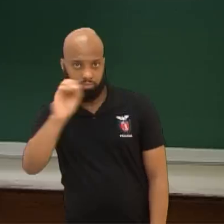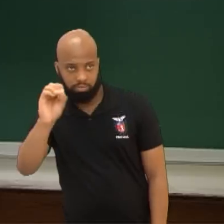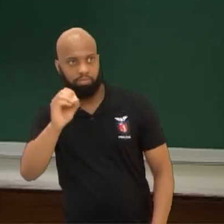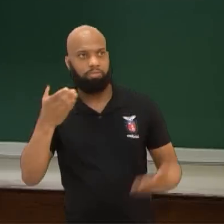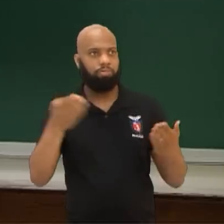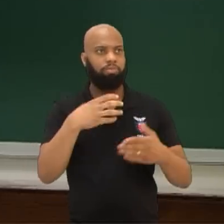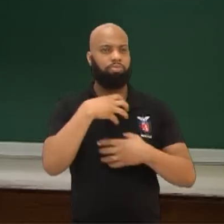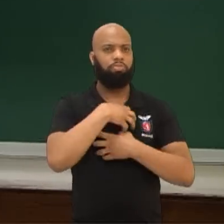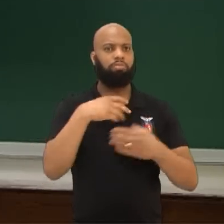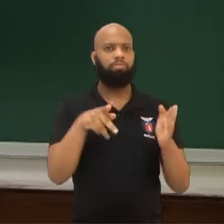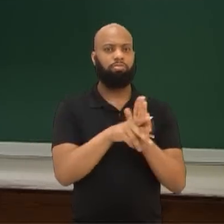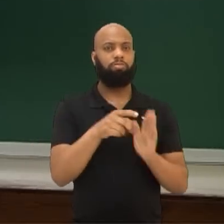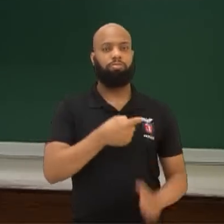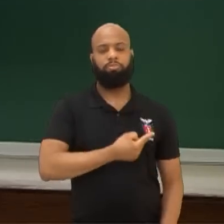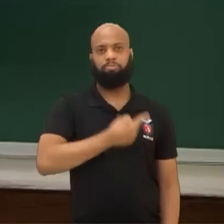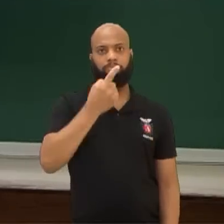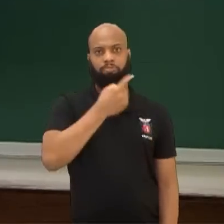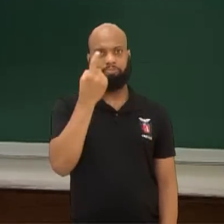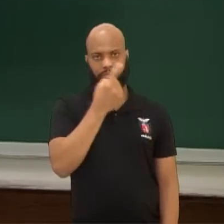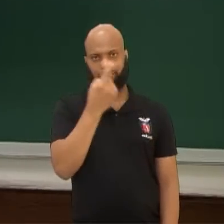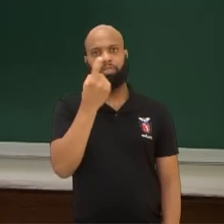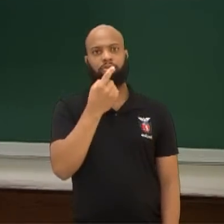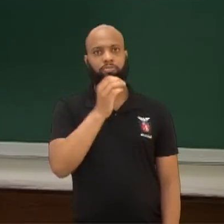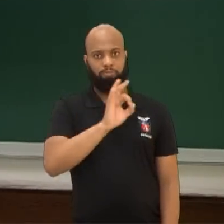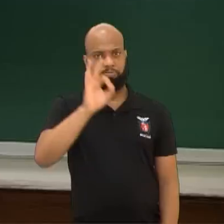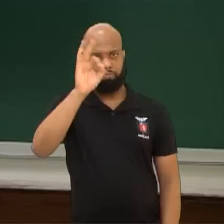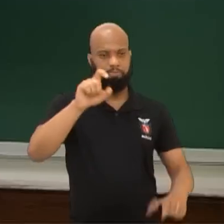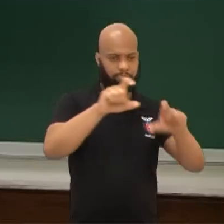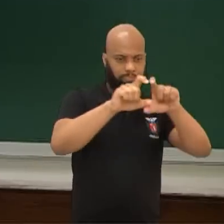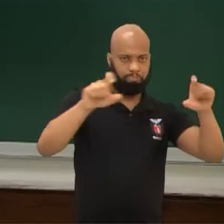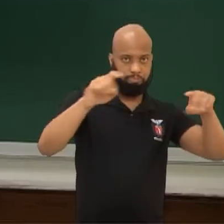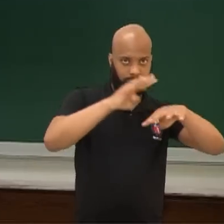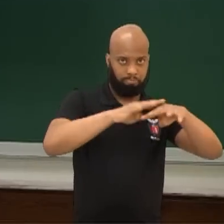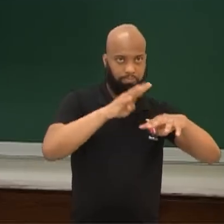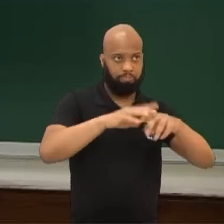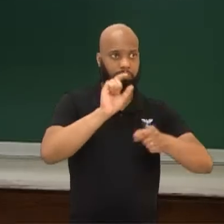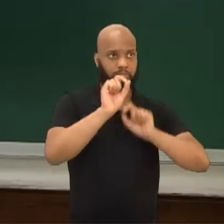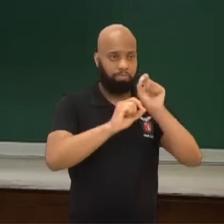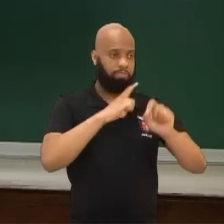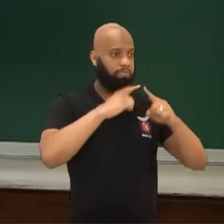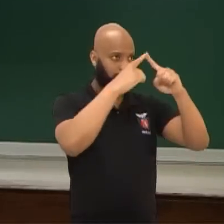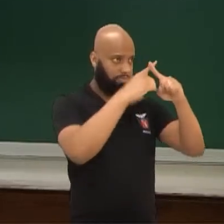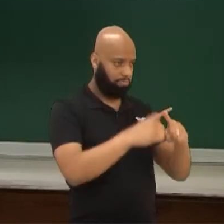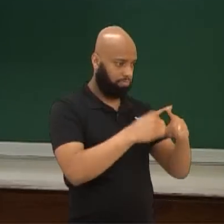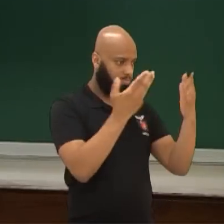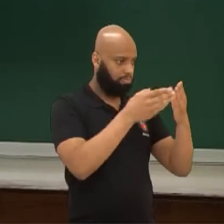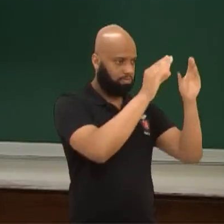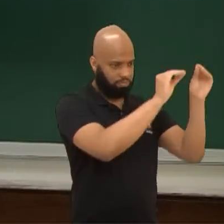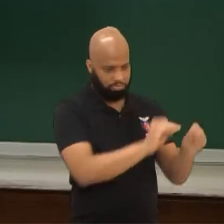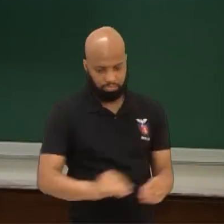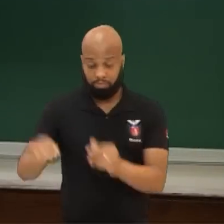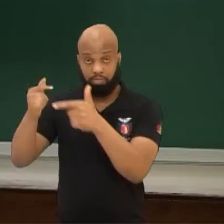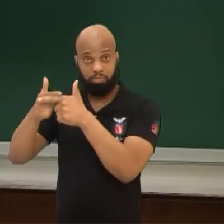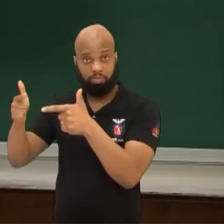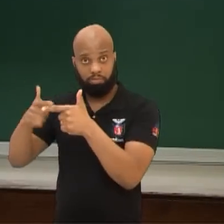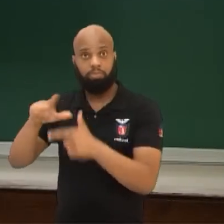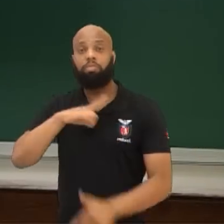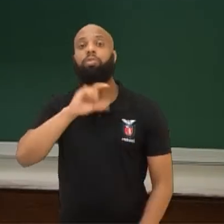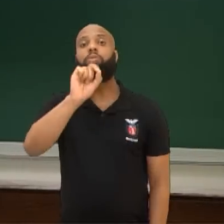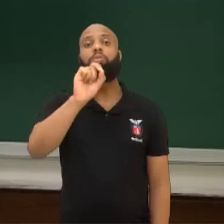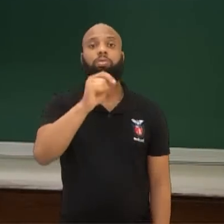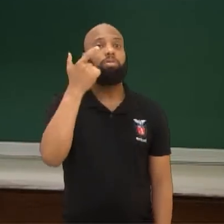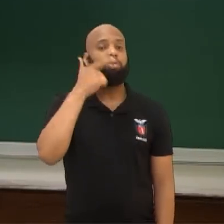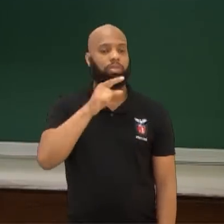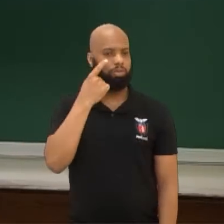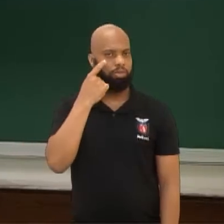uma equaçãozinha simples de primeiro grau, o que está multiplicando eu passo dividindo. Então, eu vou ter